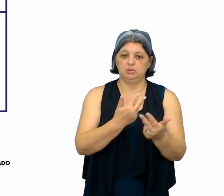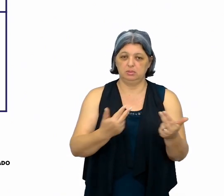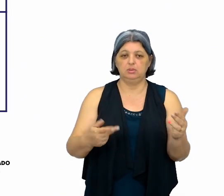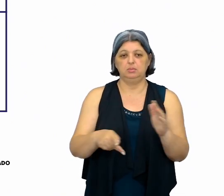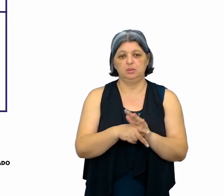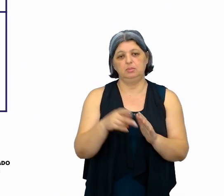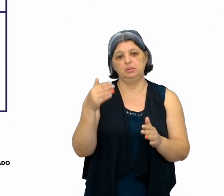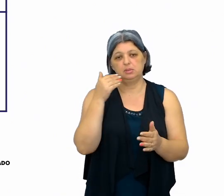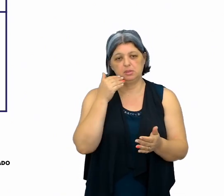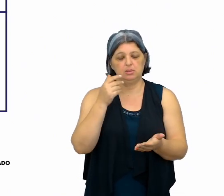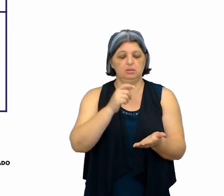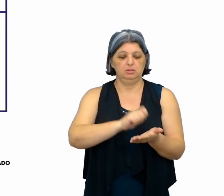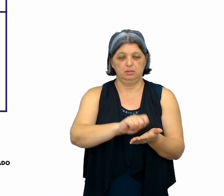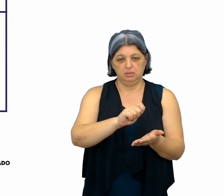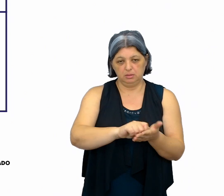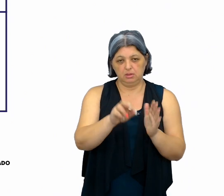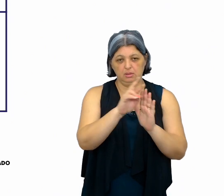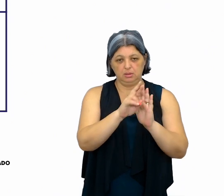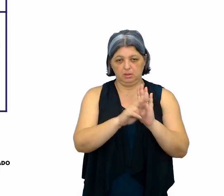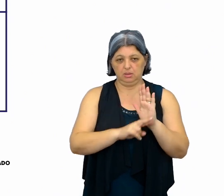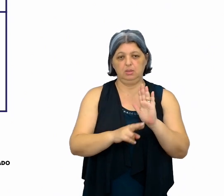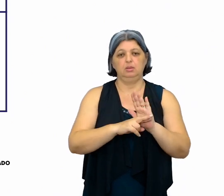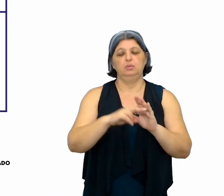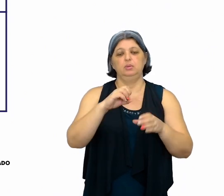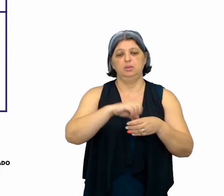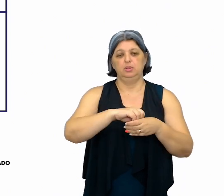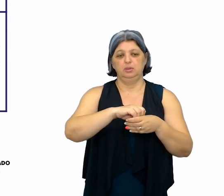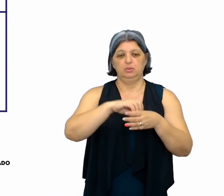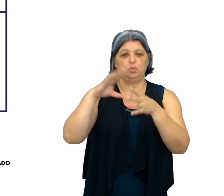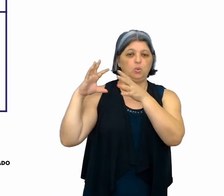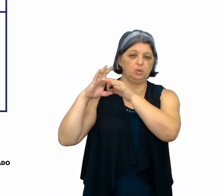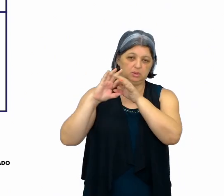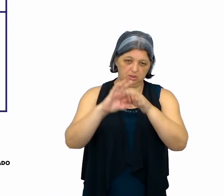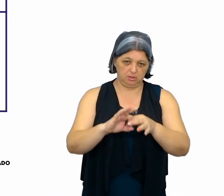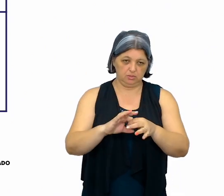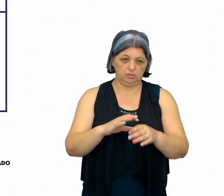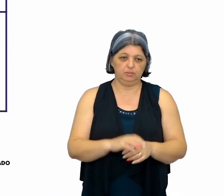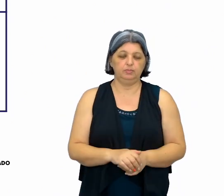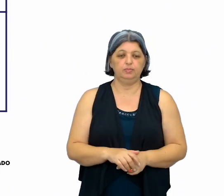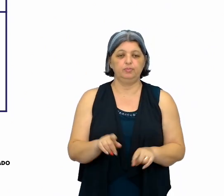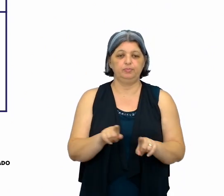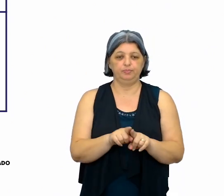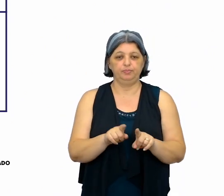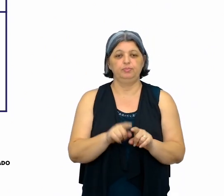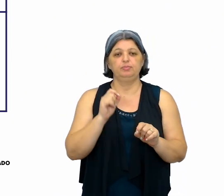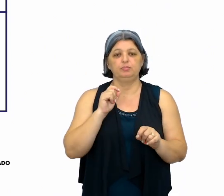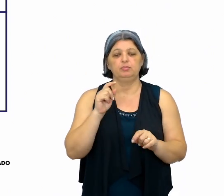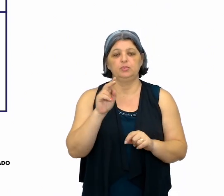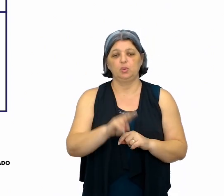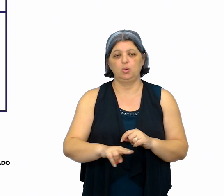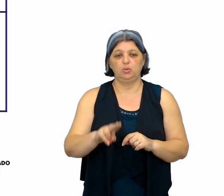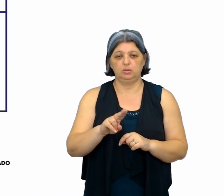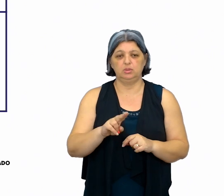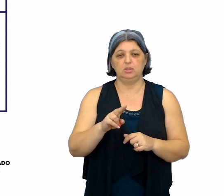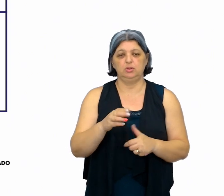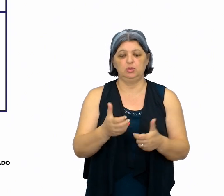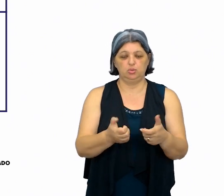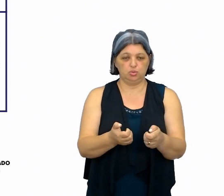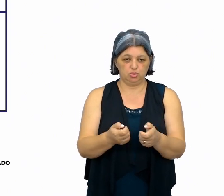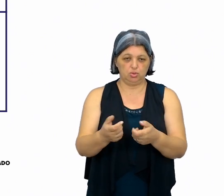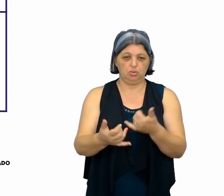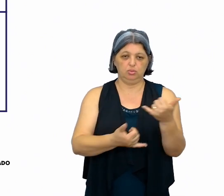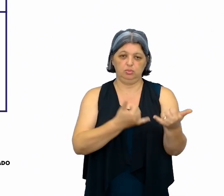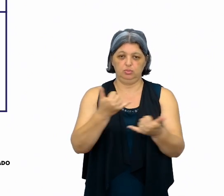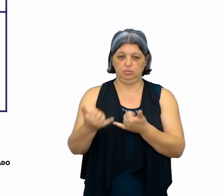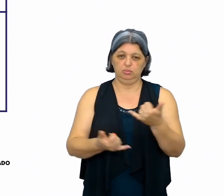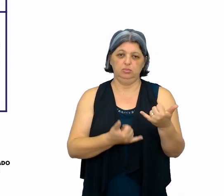ortográficas contextuais, a ser realizadas por meio de um jogo cujas as regras precisam